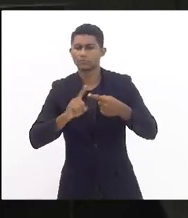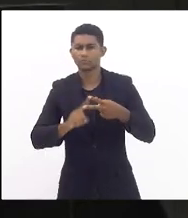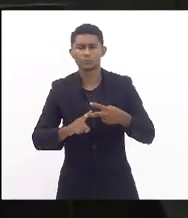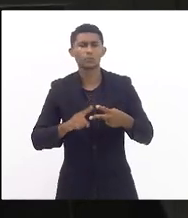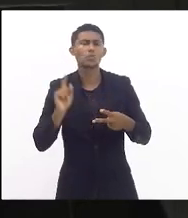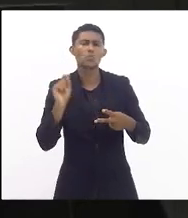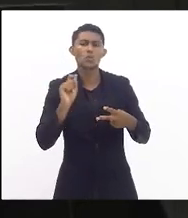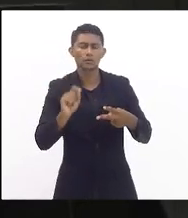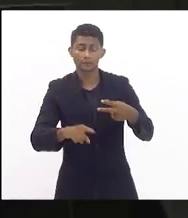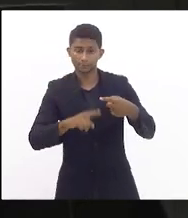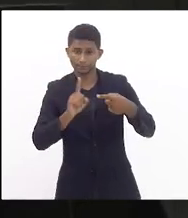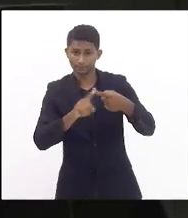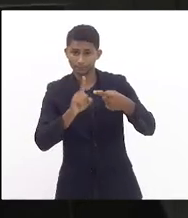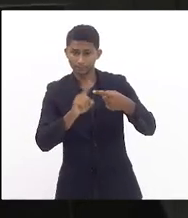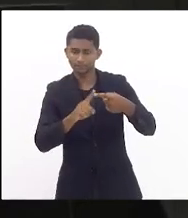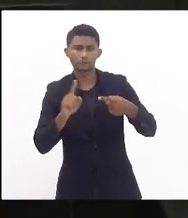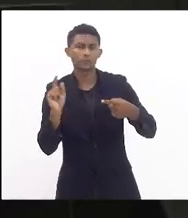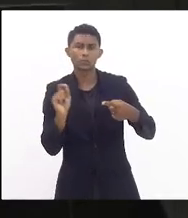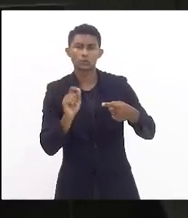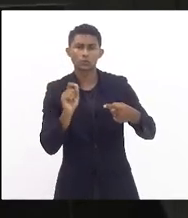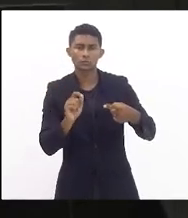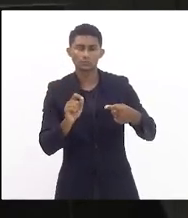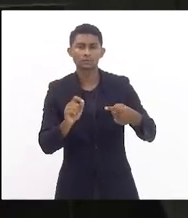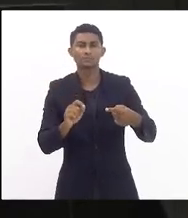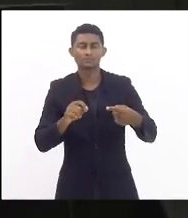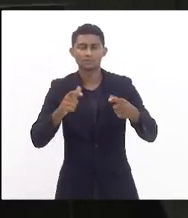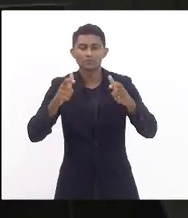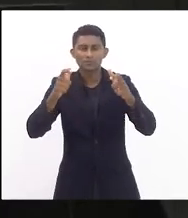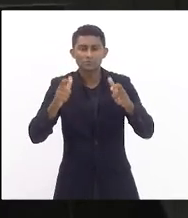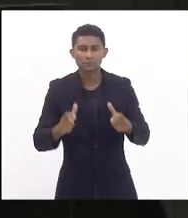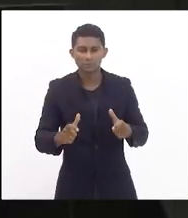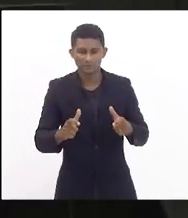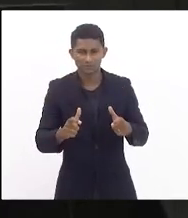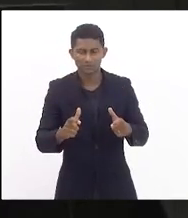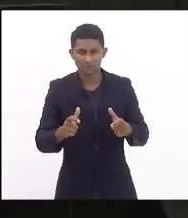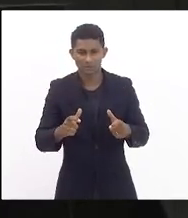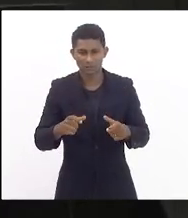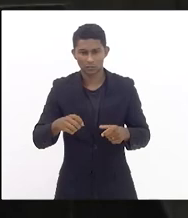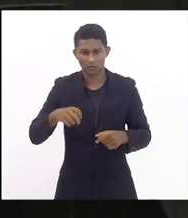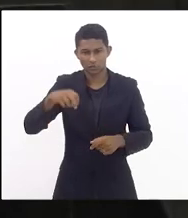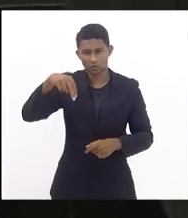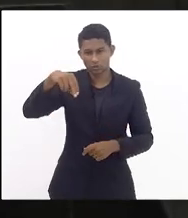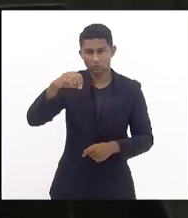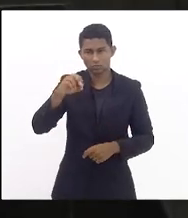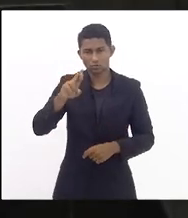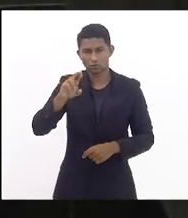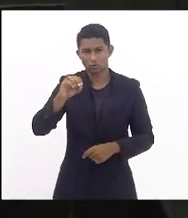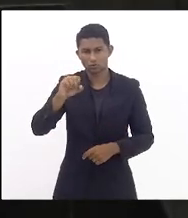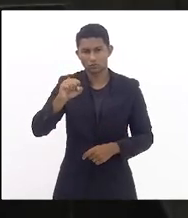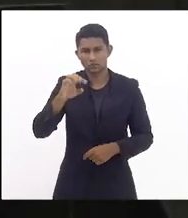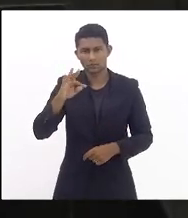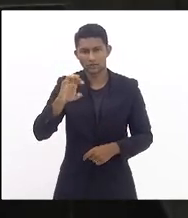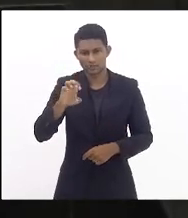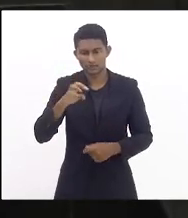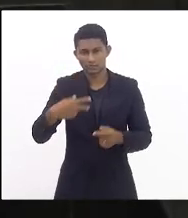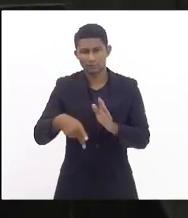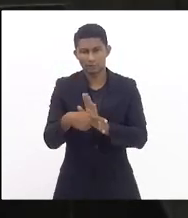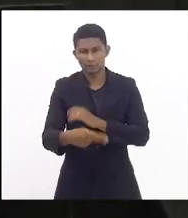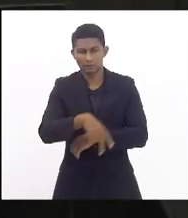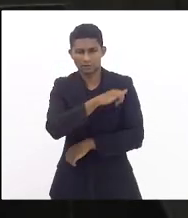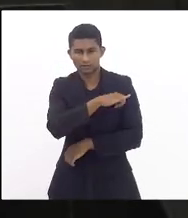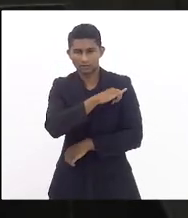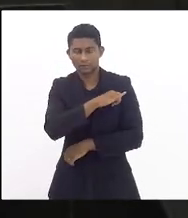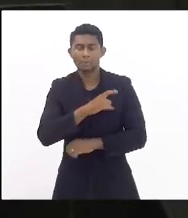primeira se abateu no noroeste fluminense, que foi oriundo das